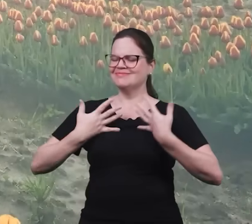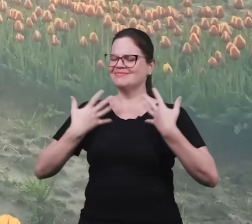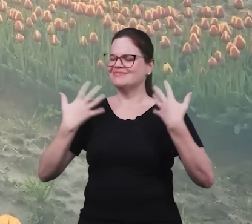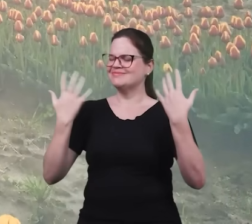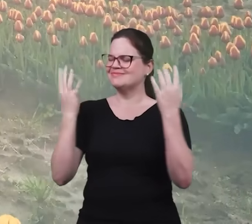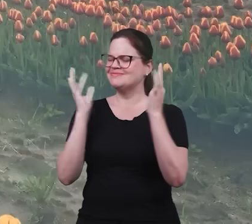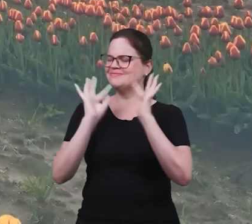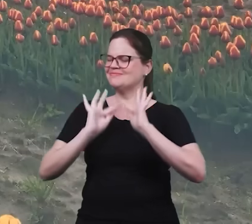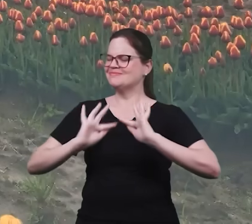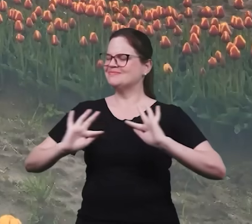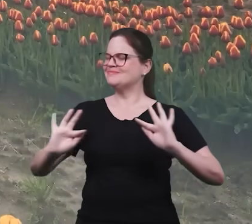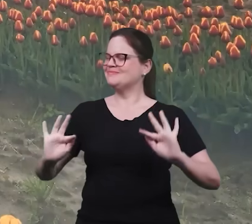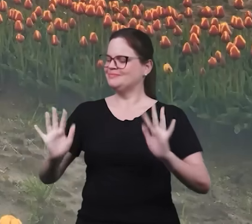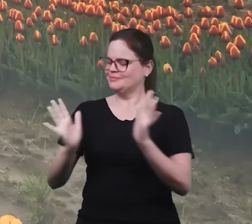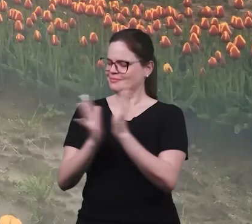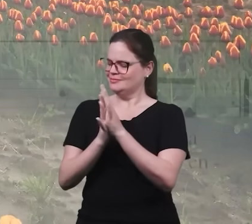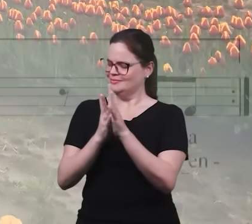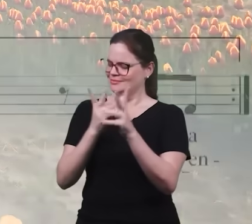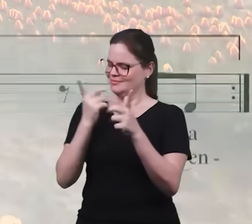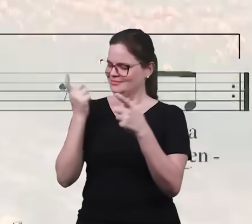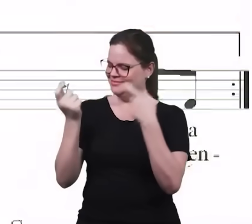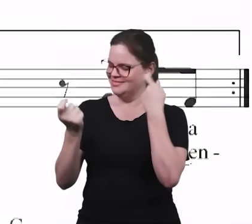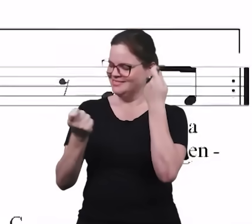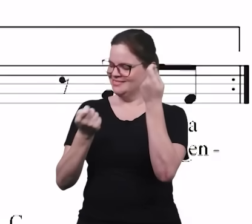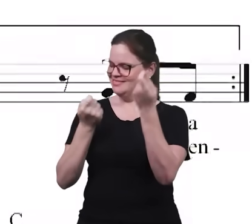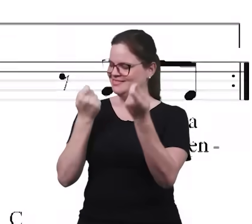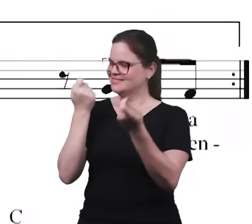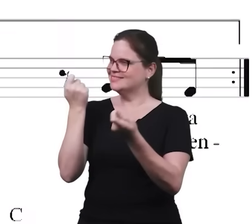Alegria do Senhor,